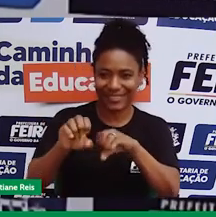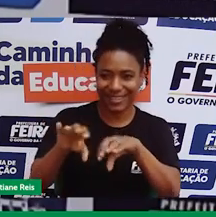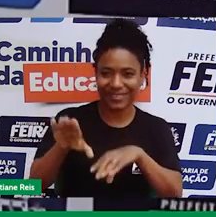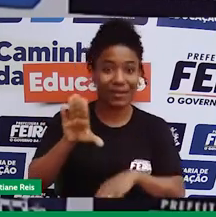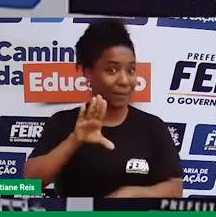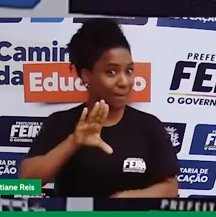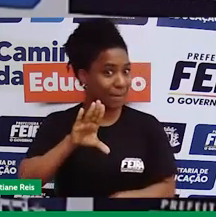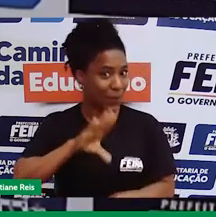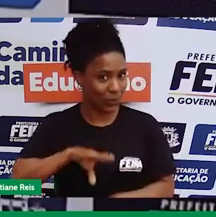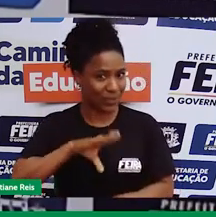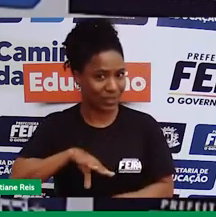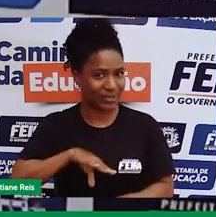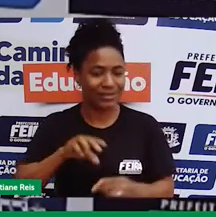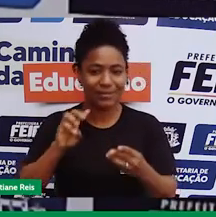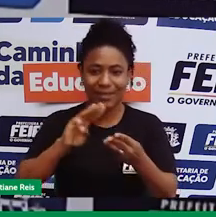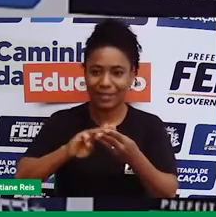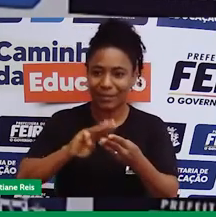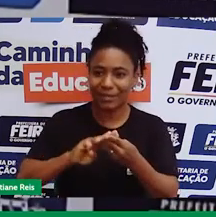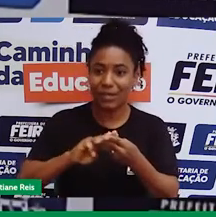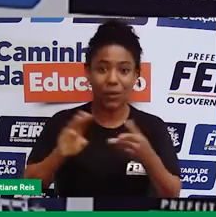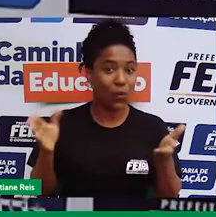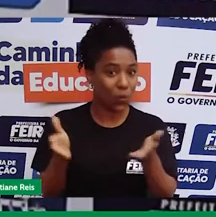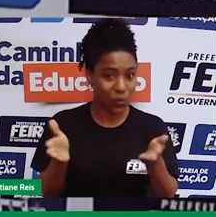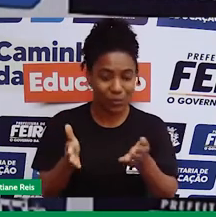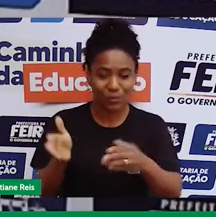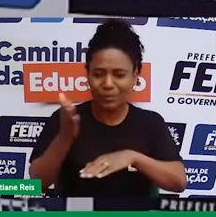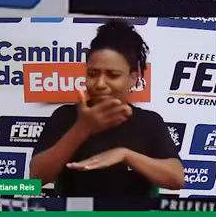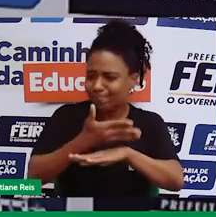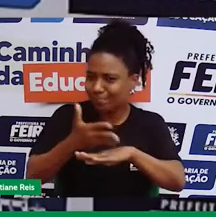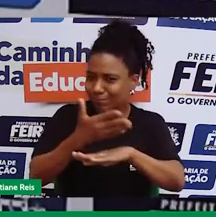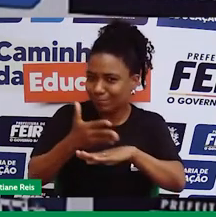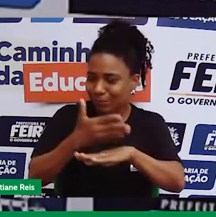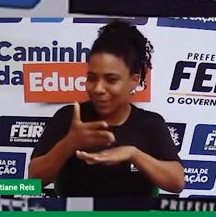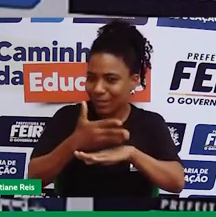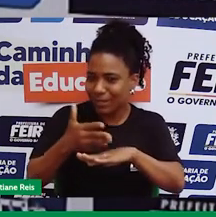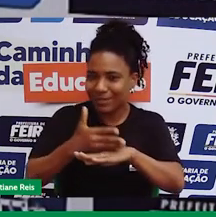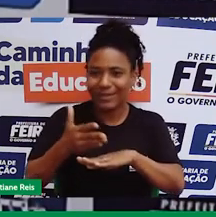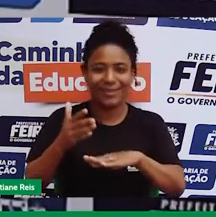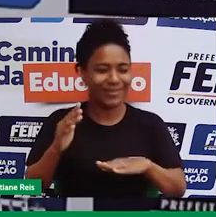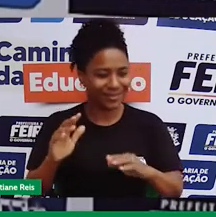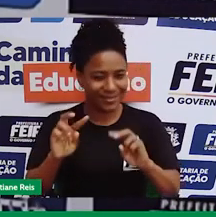matemática. E hoje eu preparei uma aula para vocês de língua portuguesa.